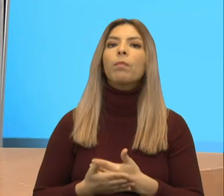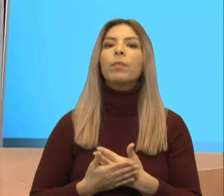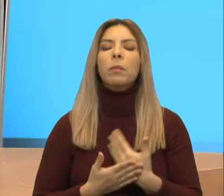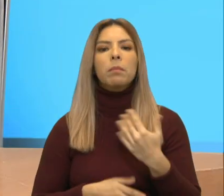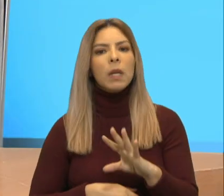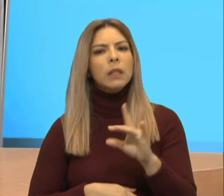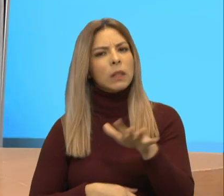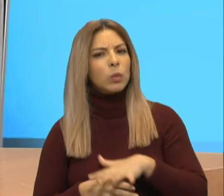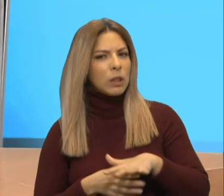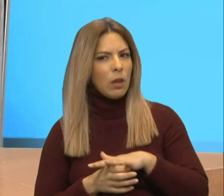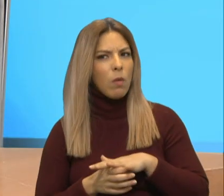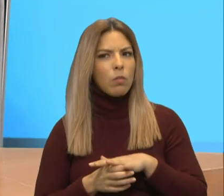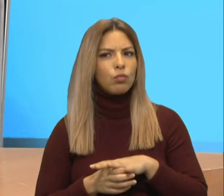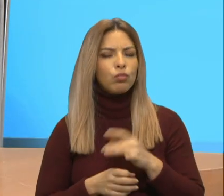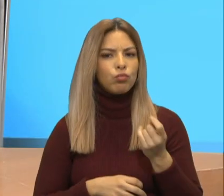do ponto de vista